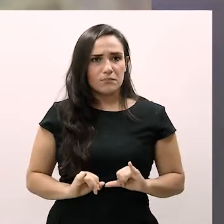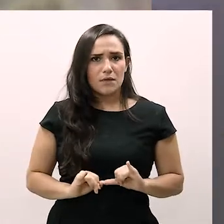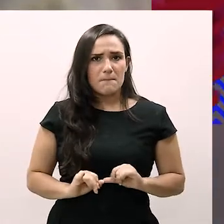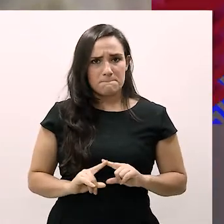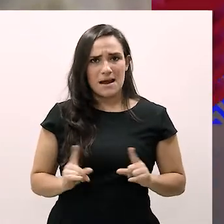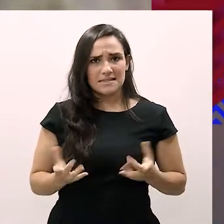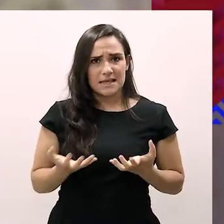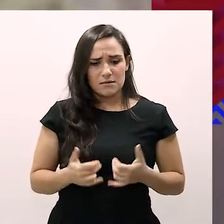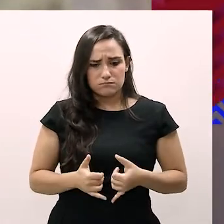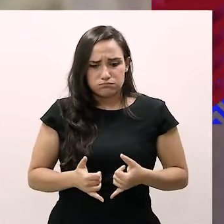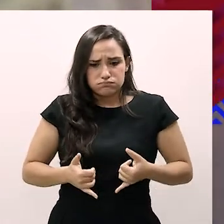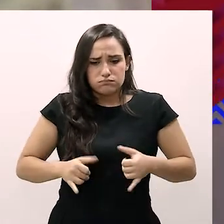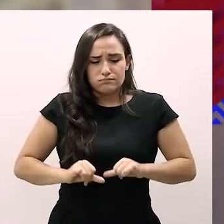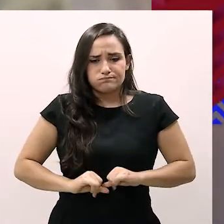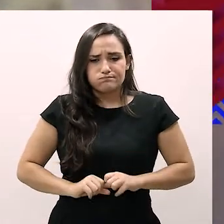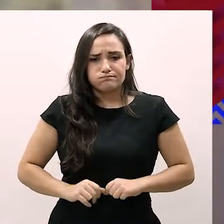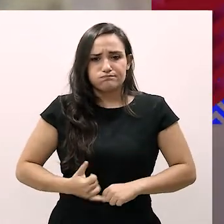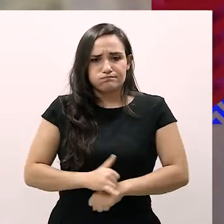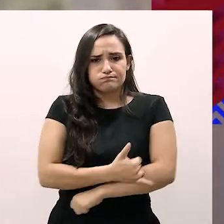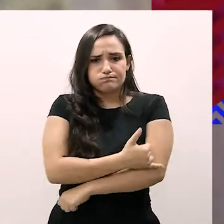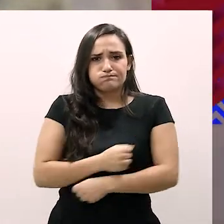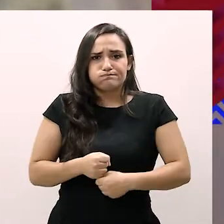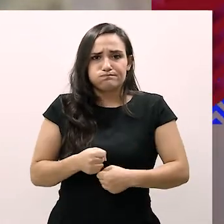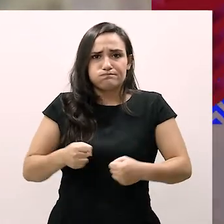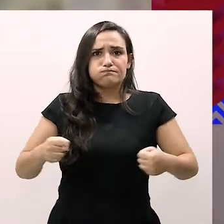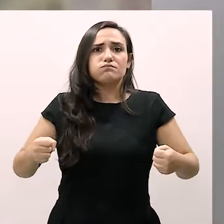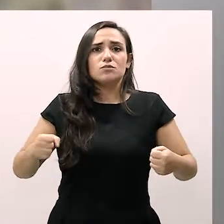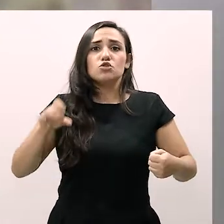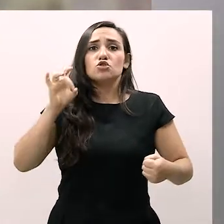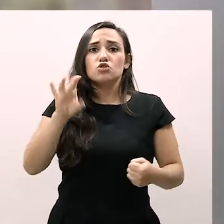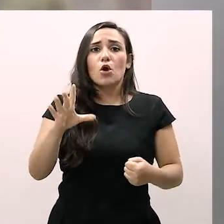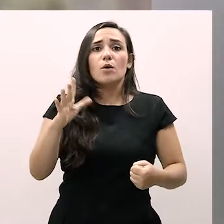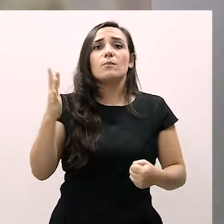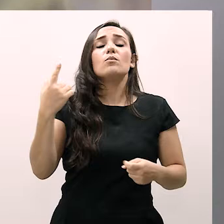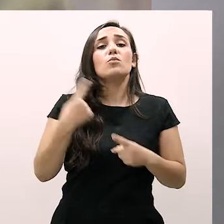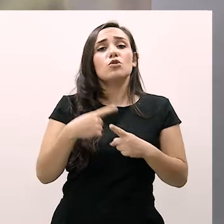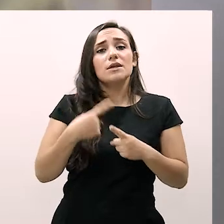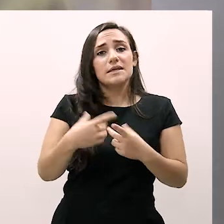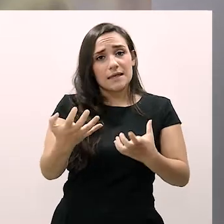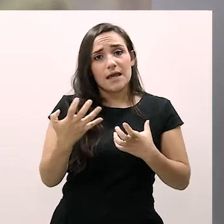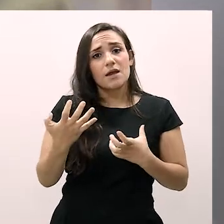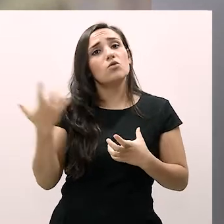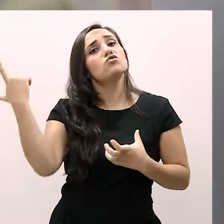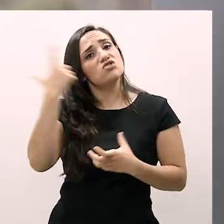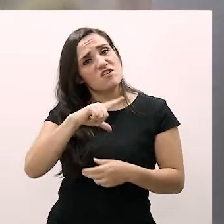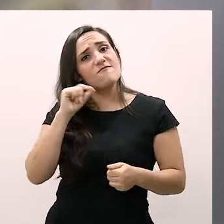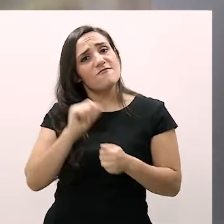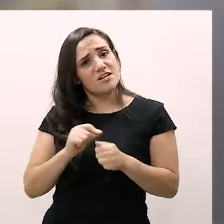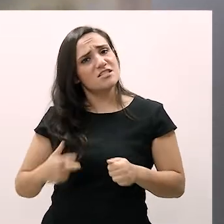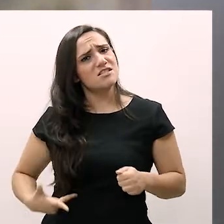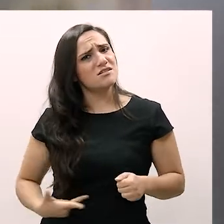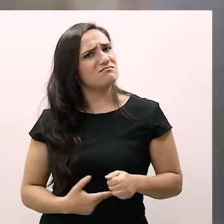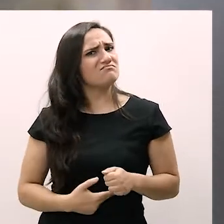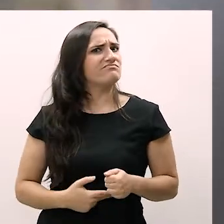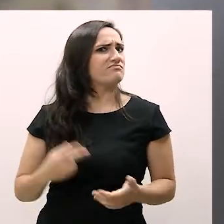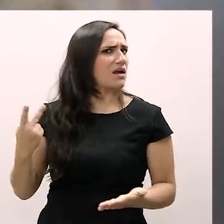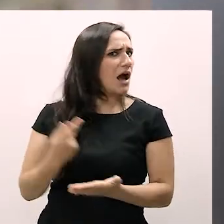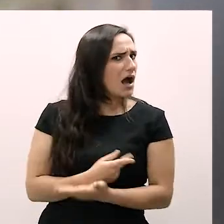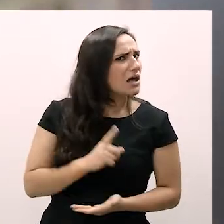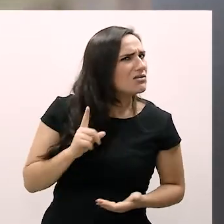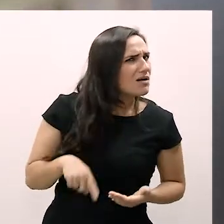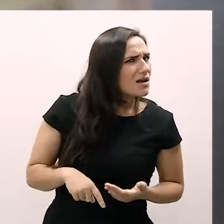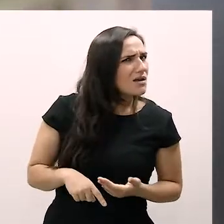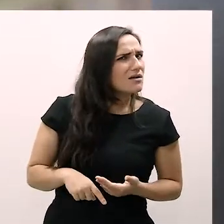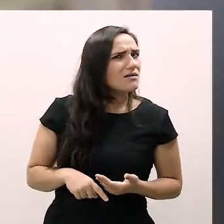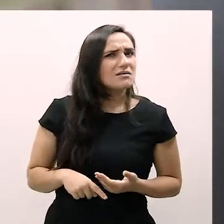conta dessa engorda, justamente para fazer a cirurgia. No caso, a prioridade não é essa, né? Não é